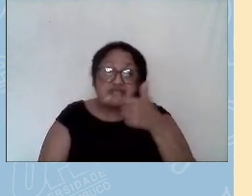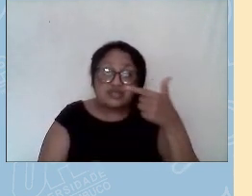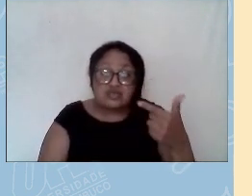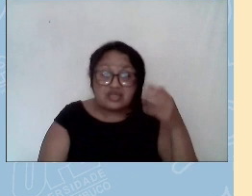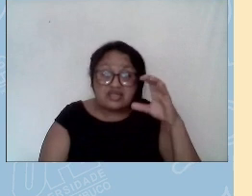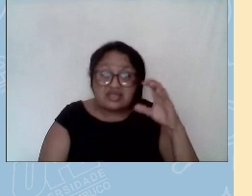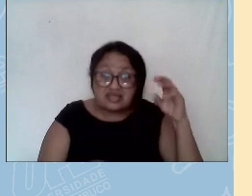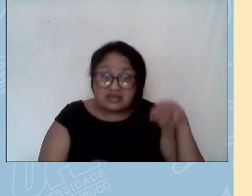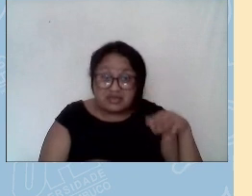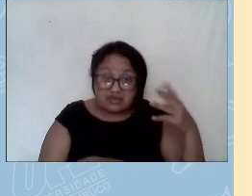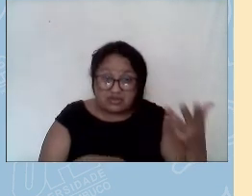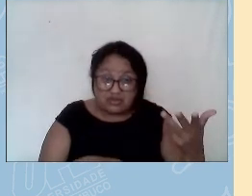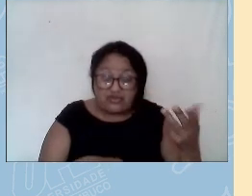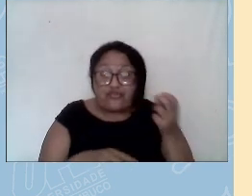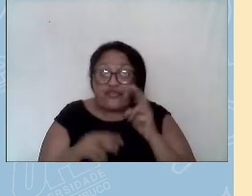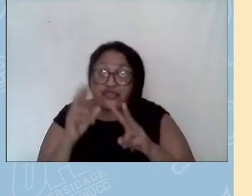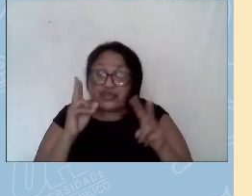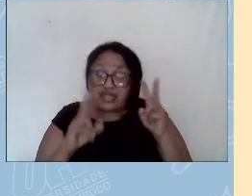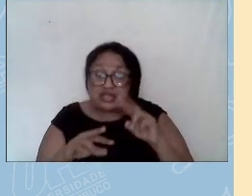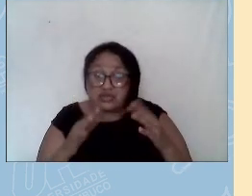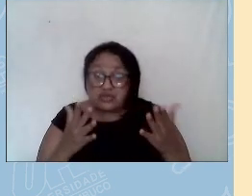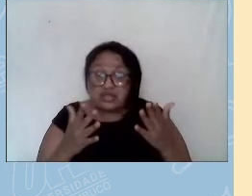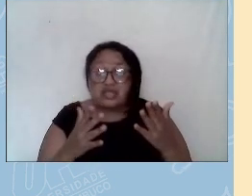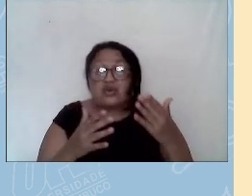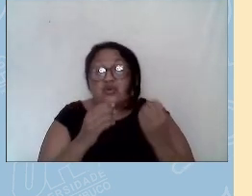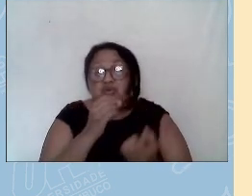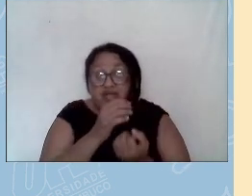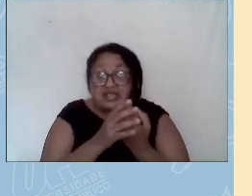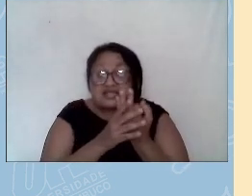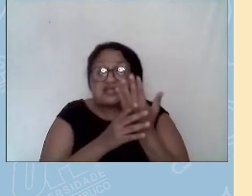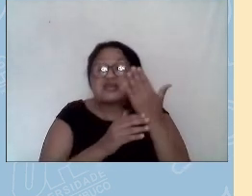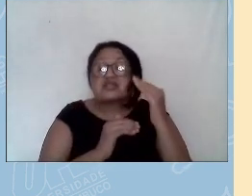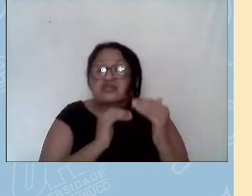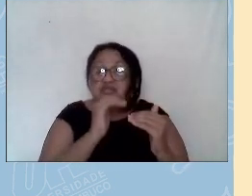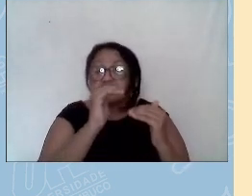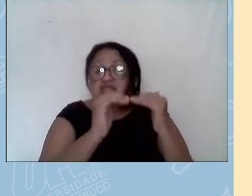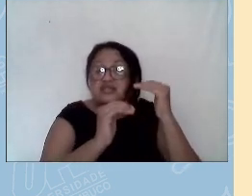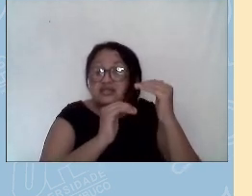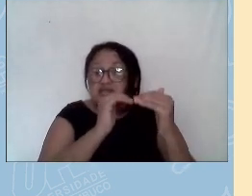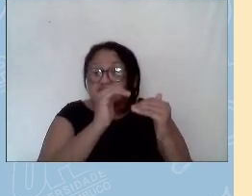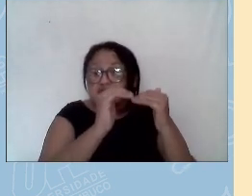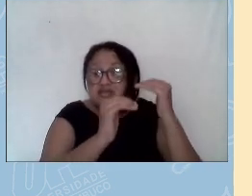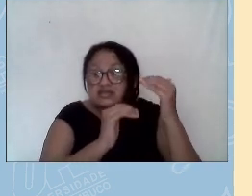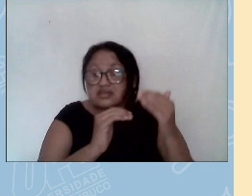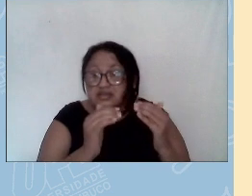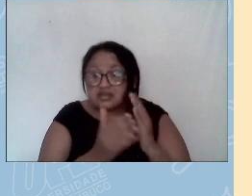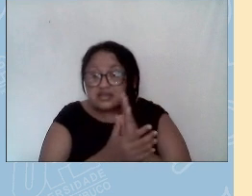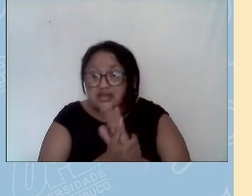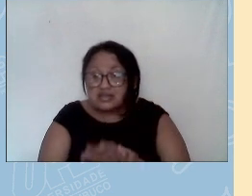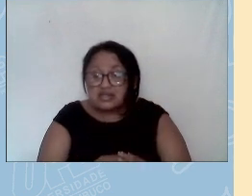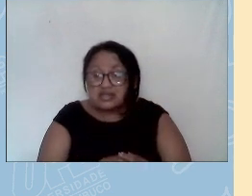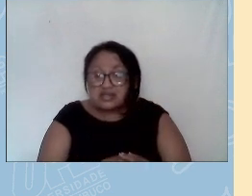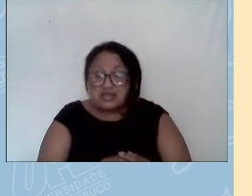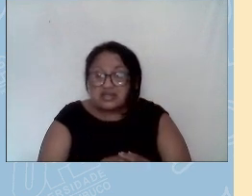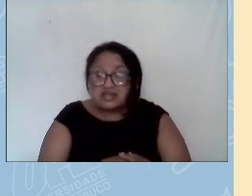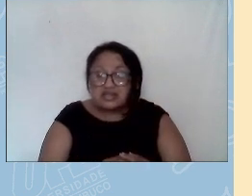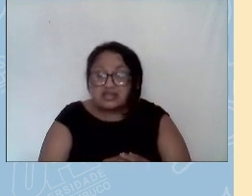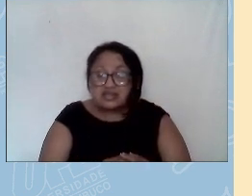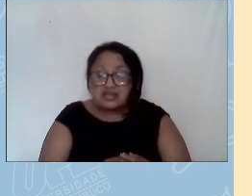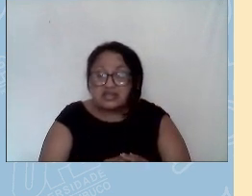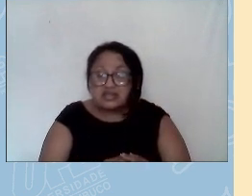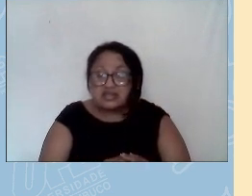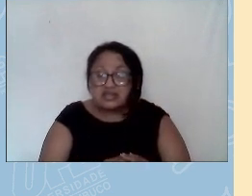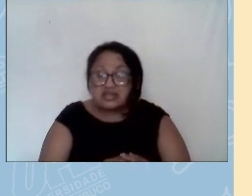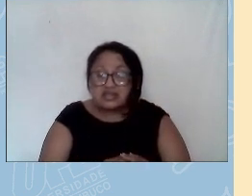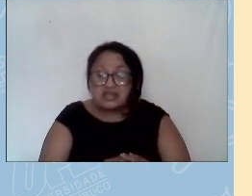de crescimento foi mantido e tínhamos as alternativas 19 do 8 de 2021 26